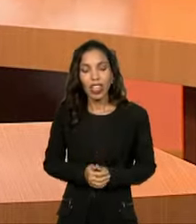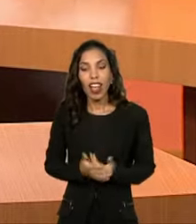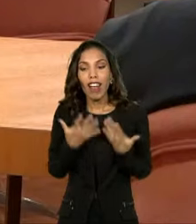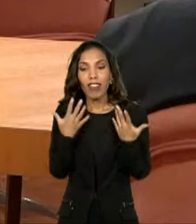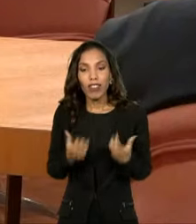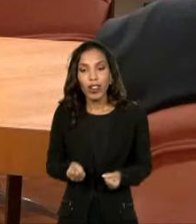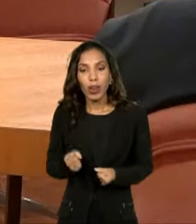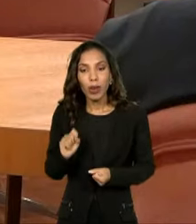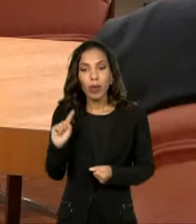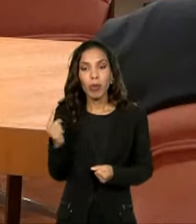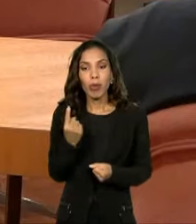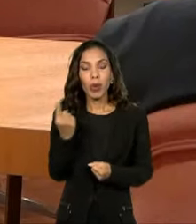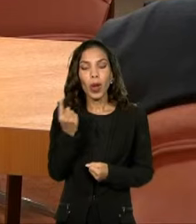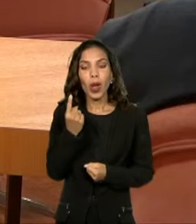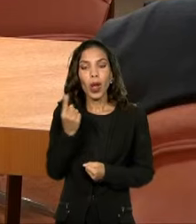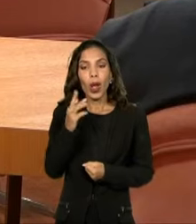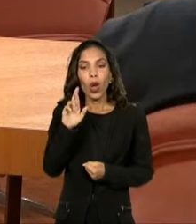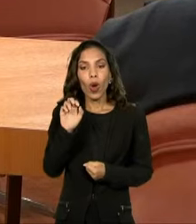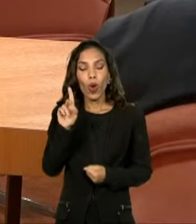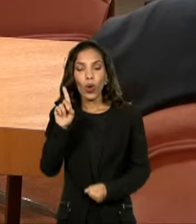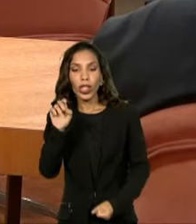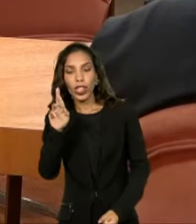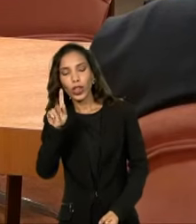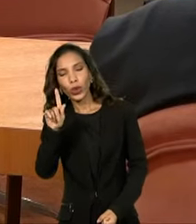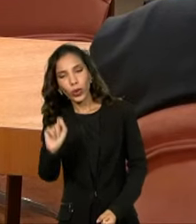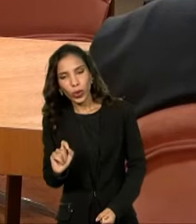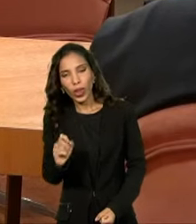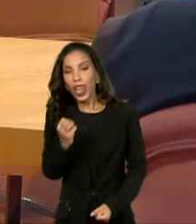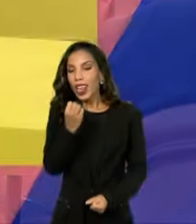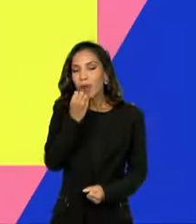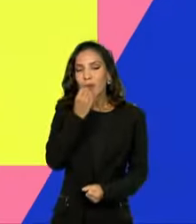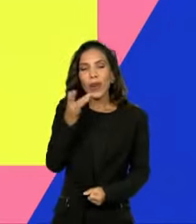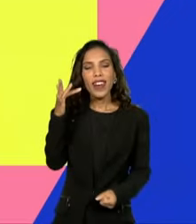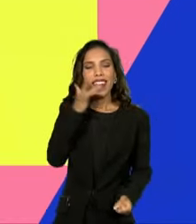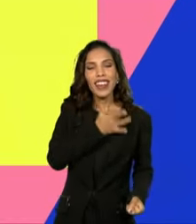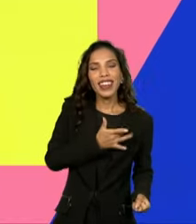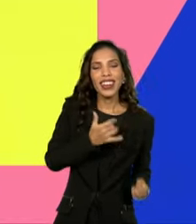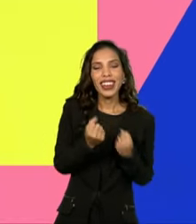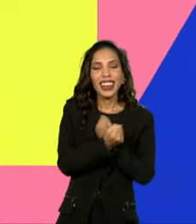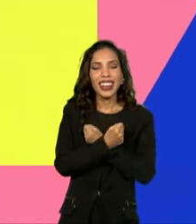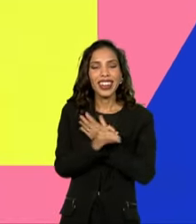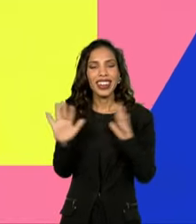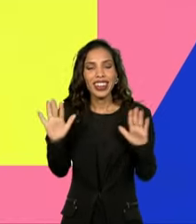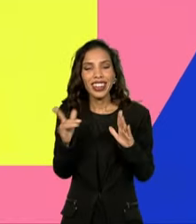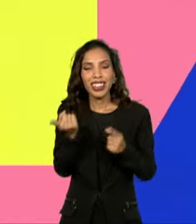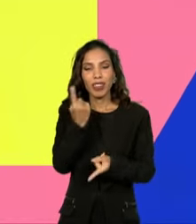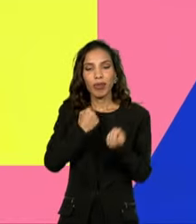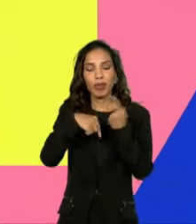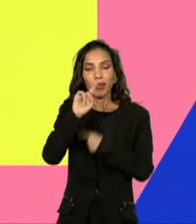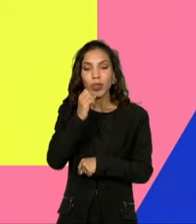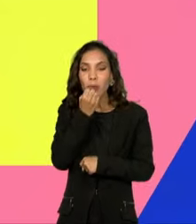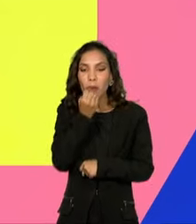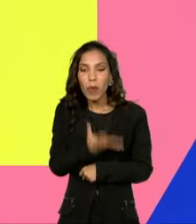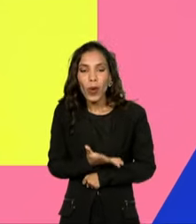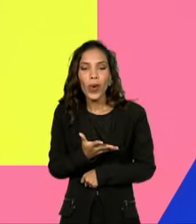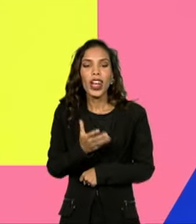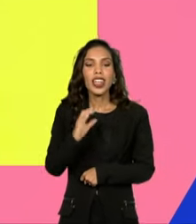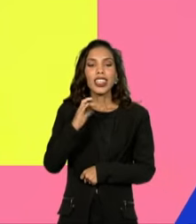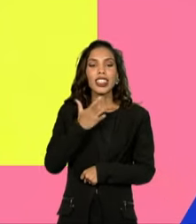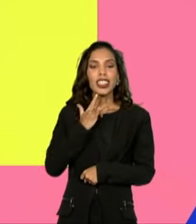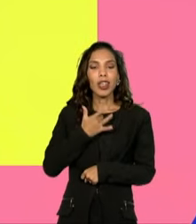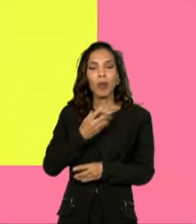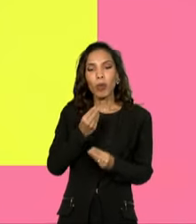lá. Primeira, Rodrigo Becker. Que delícia ver o Sem Censura, que o Sem Censura ressurgiu em tão boas mãos como as da